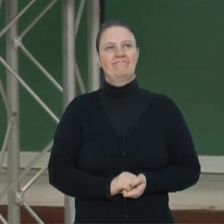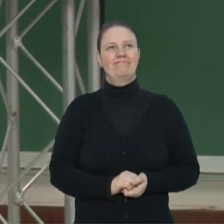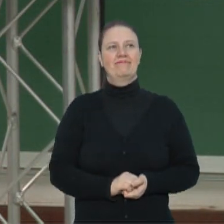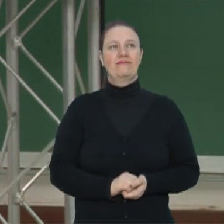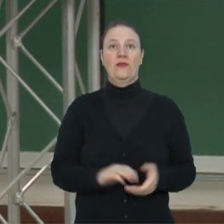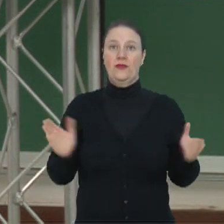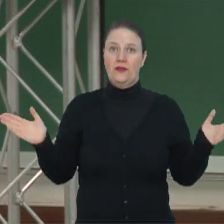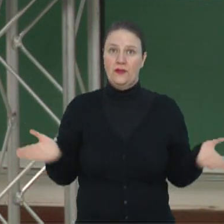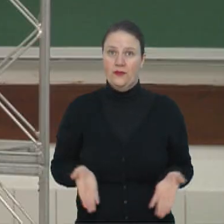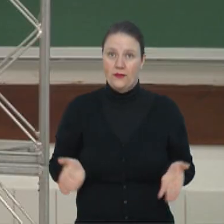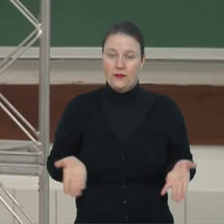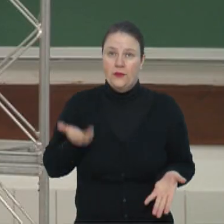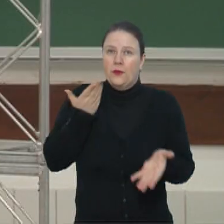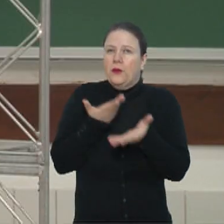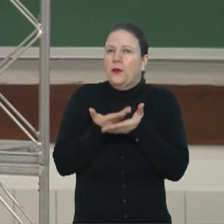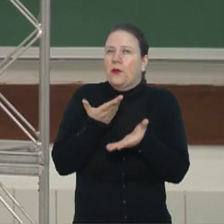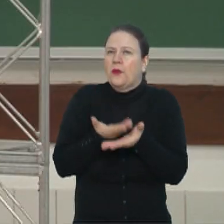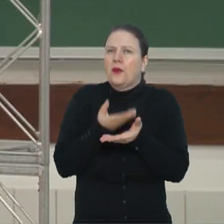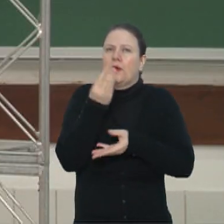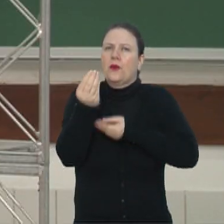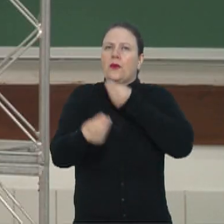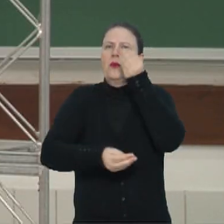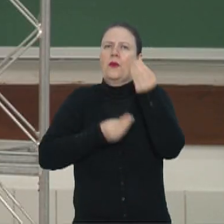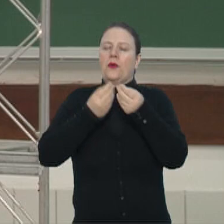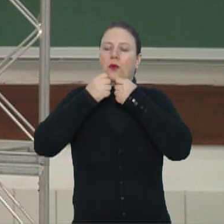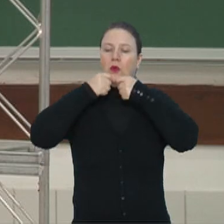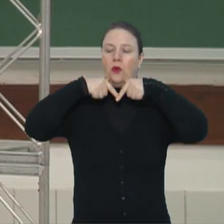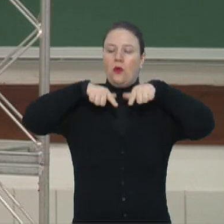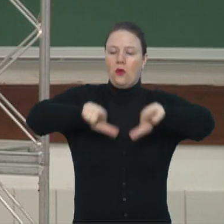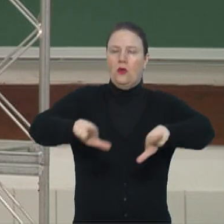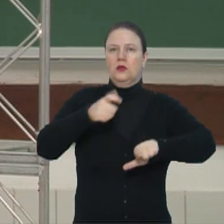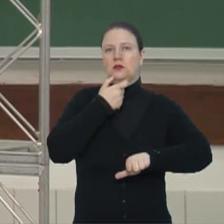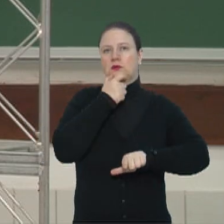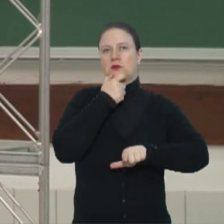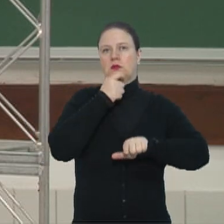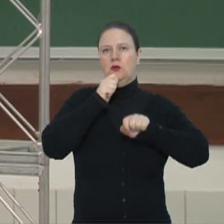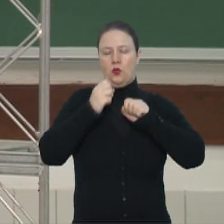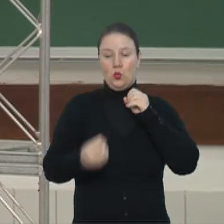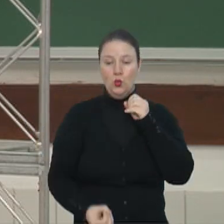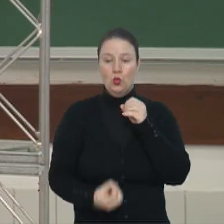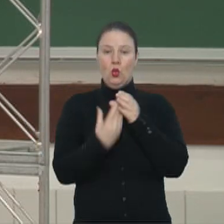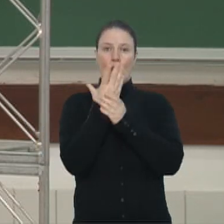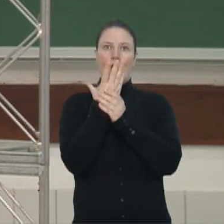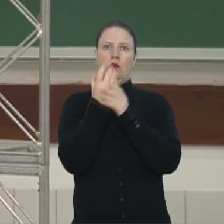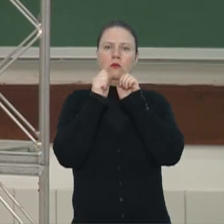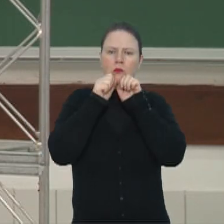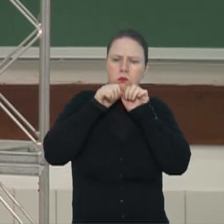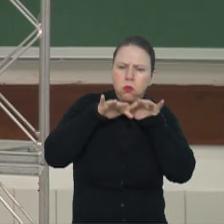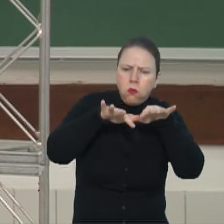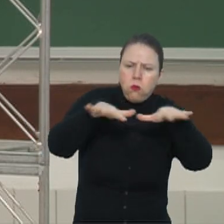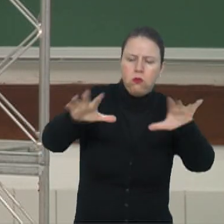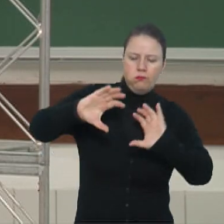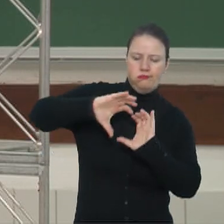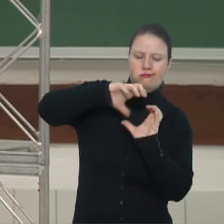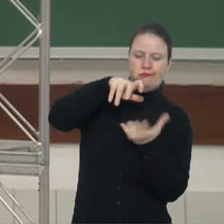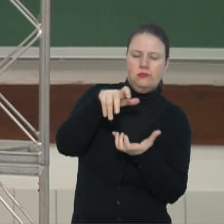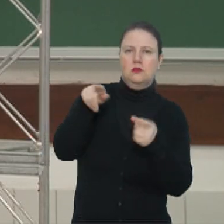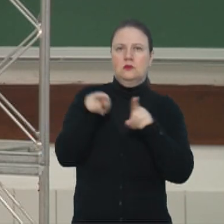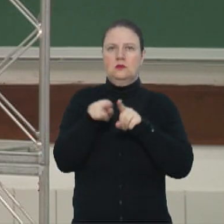Então, hoje nós estudamos como que a língua inglesa surgiu e se espalhou pelo mundo. Falamos também